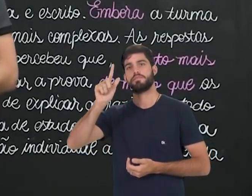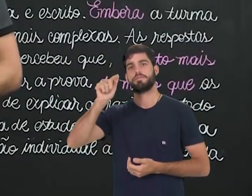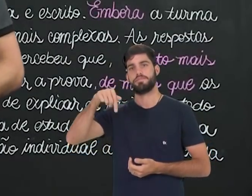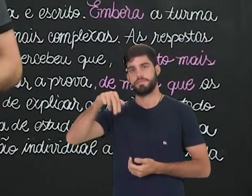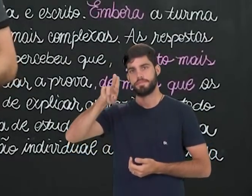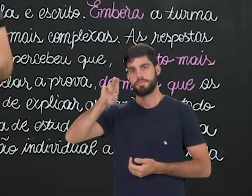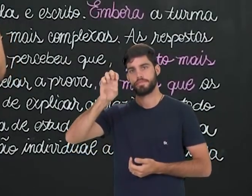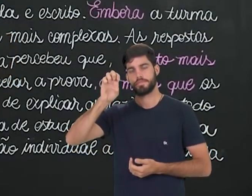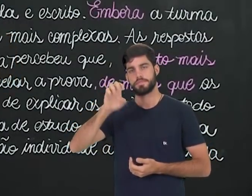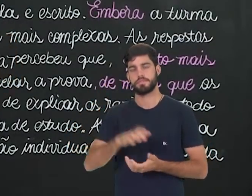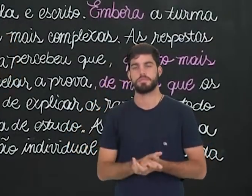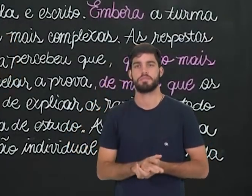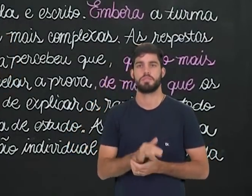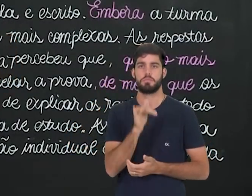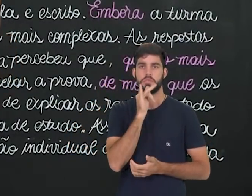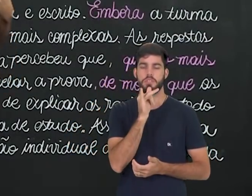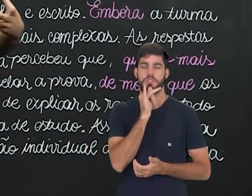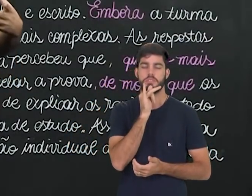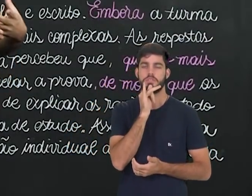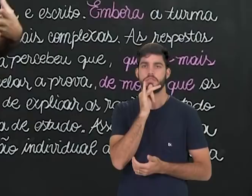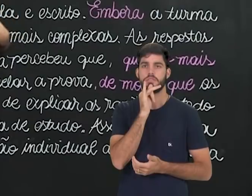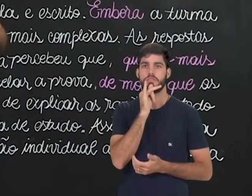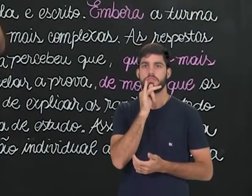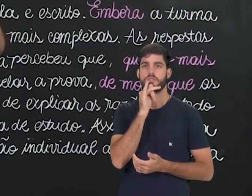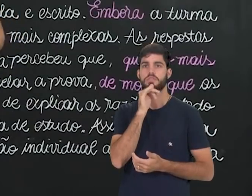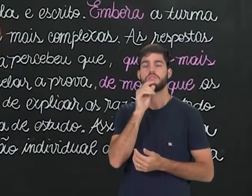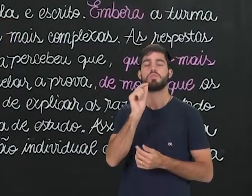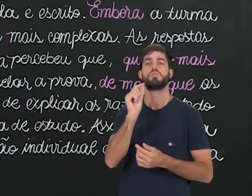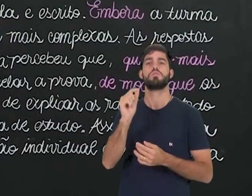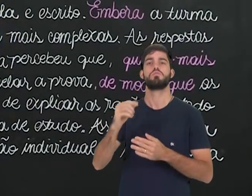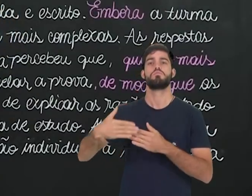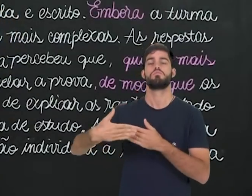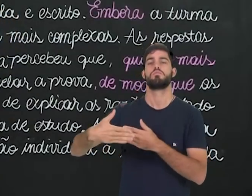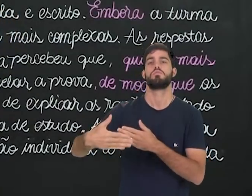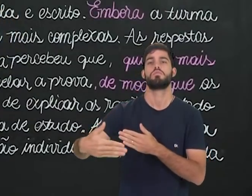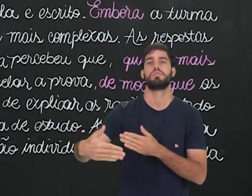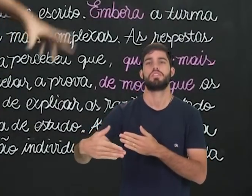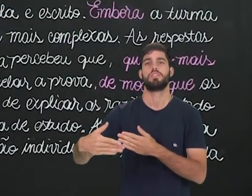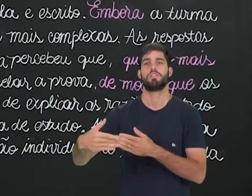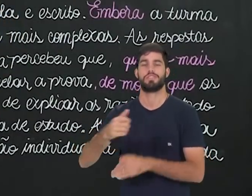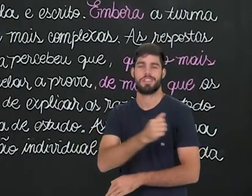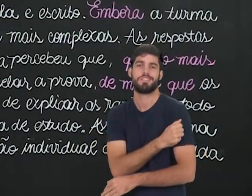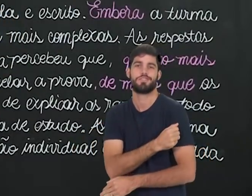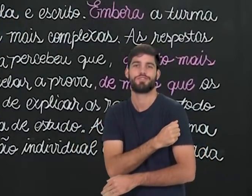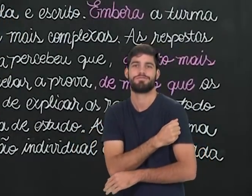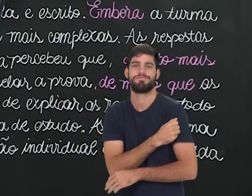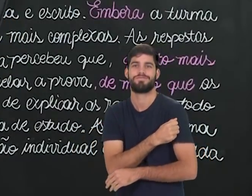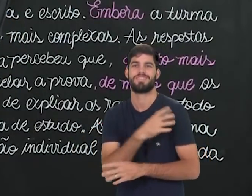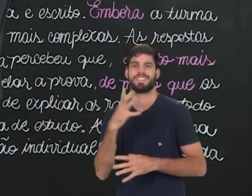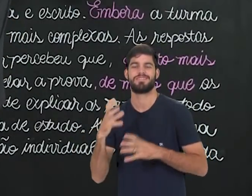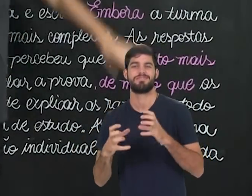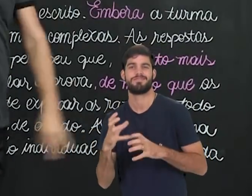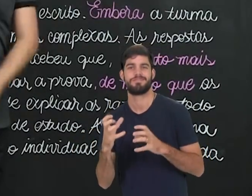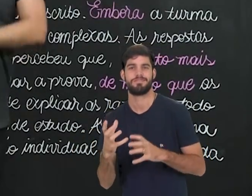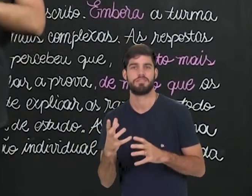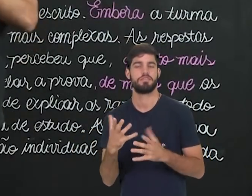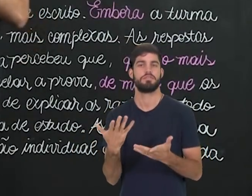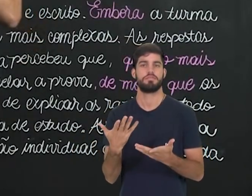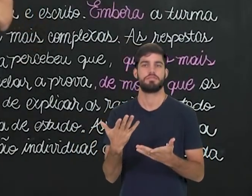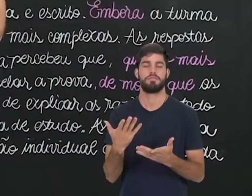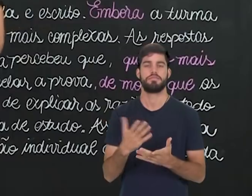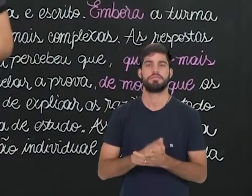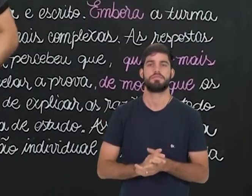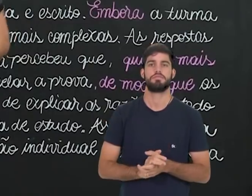atitude de forma que os alunos reclamaram, ou seja, a consequência da tomada de atitude foi a reclamação dos alunos. Então, essas orações classificadas